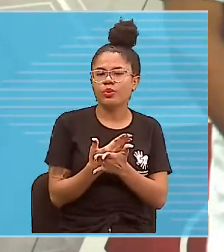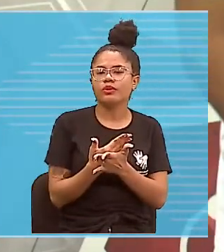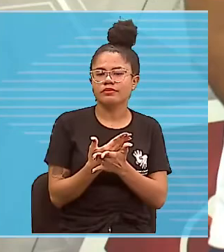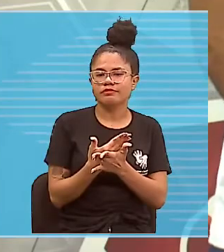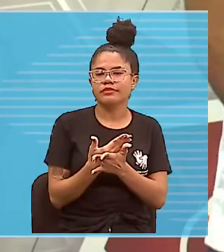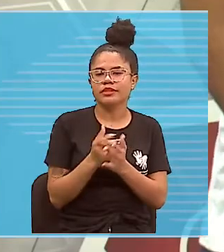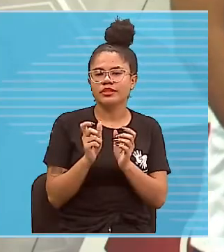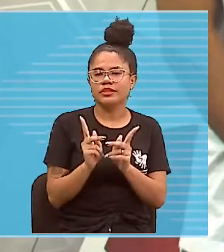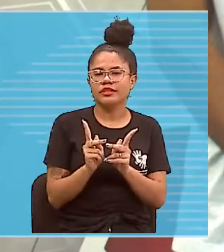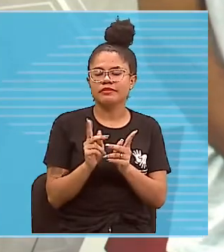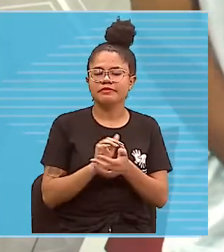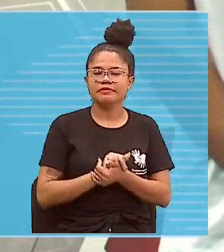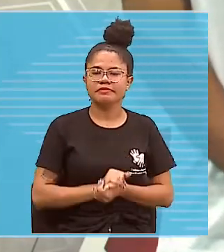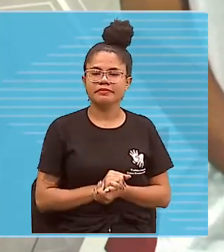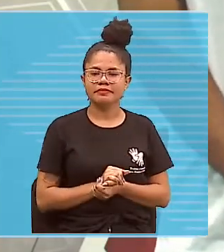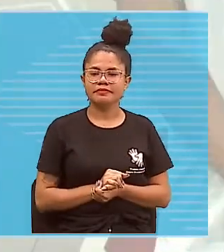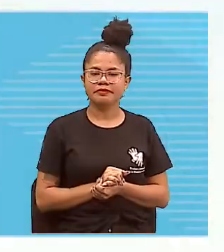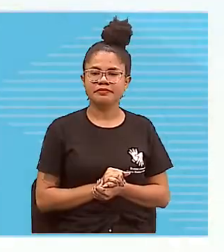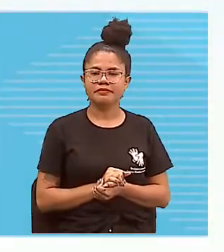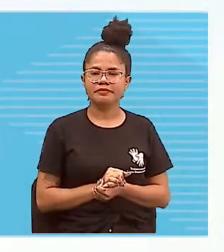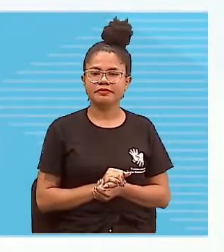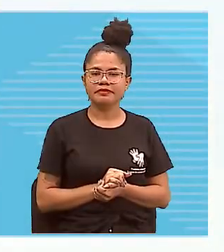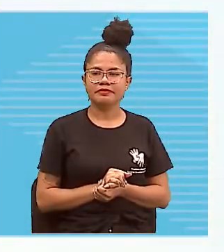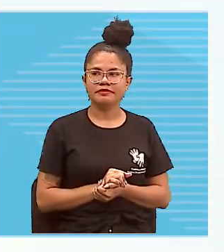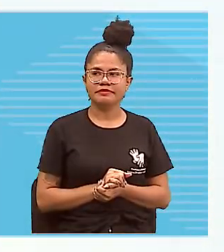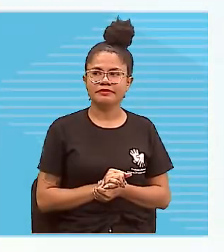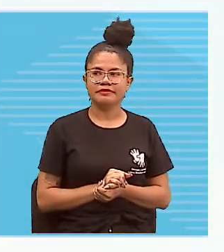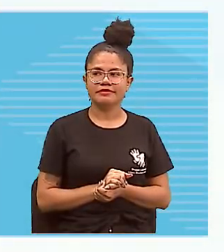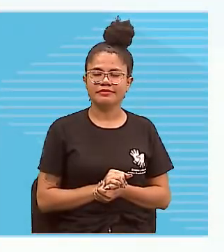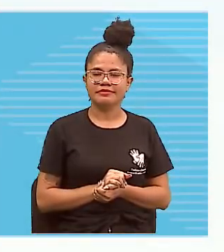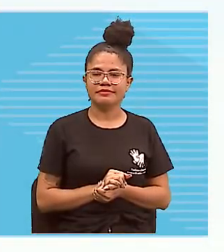Santana. Vamos lá?